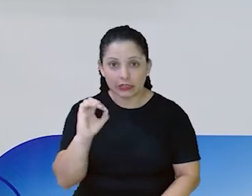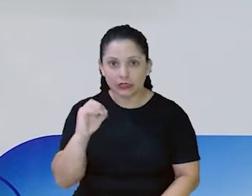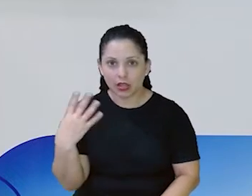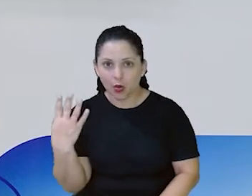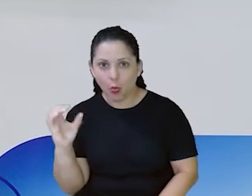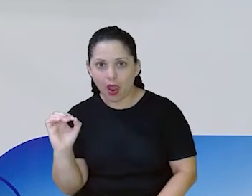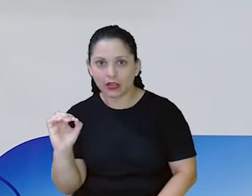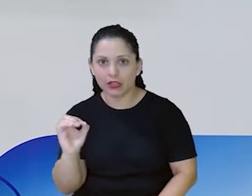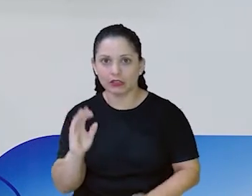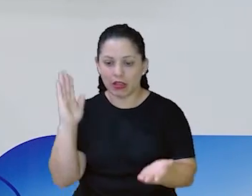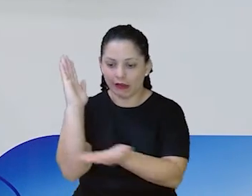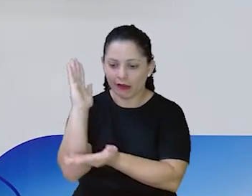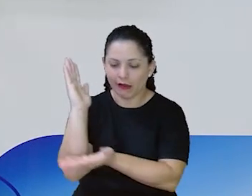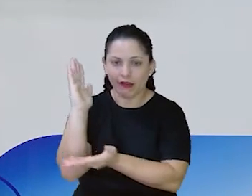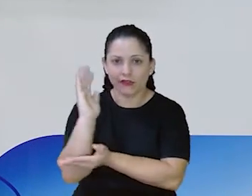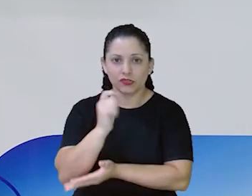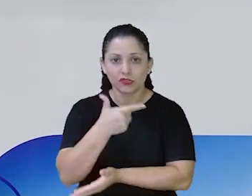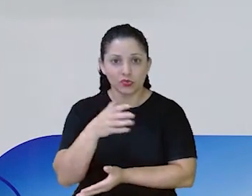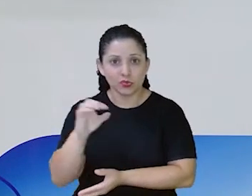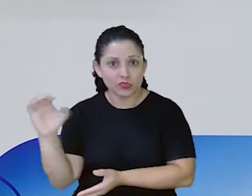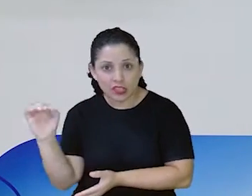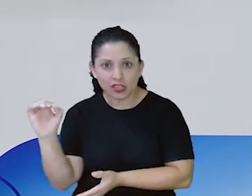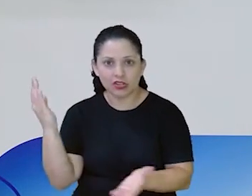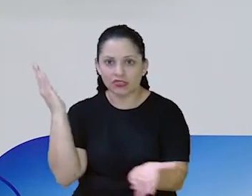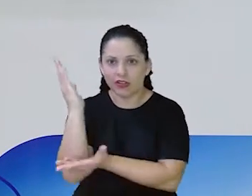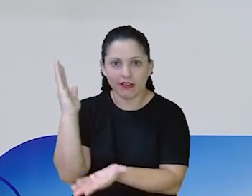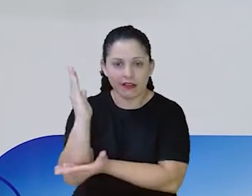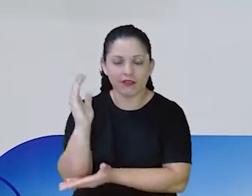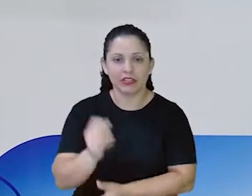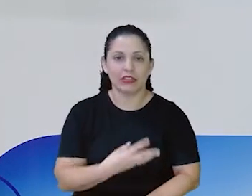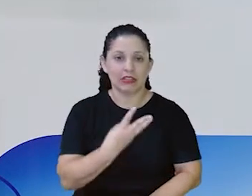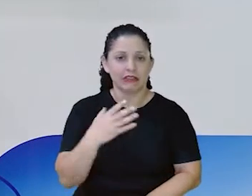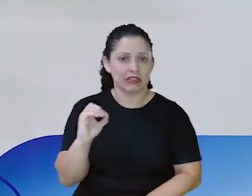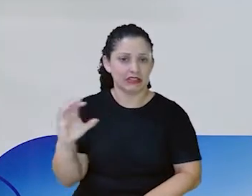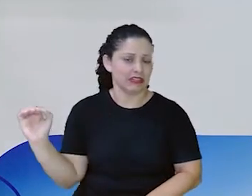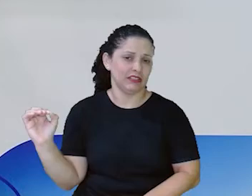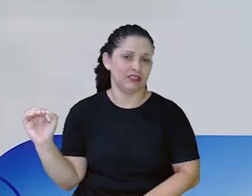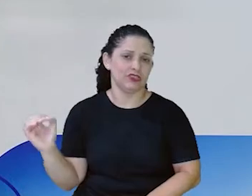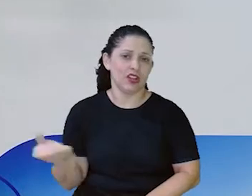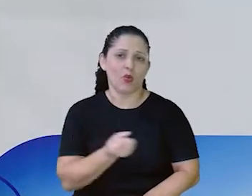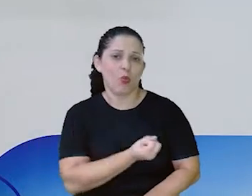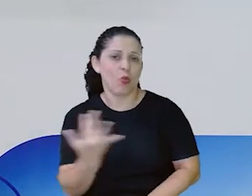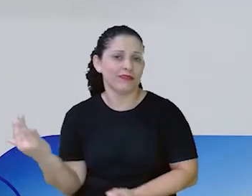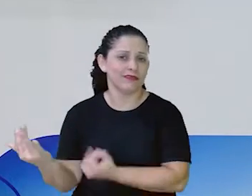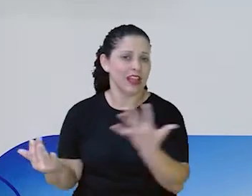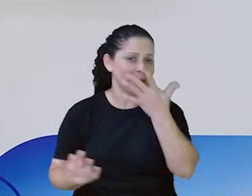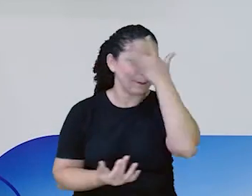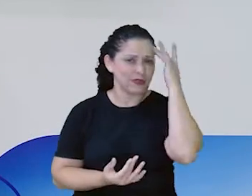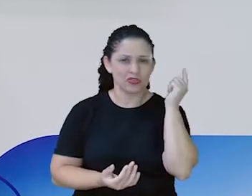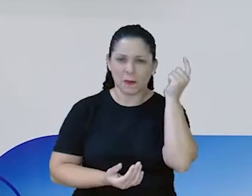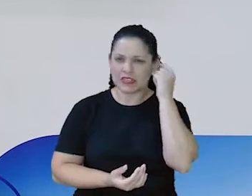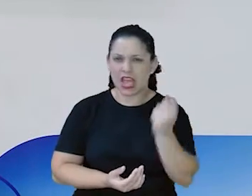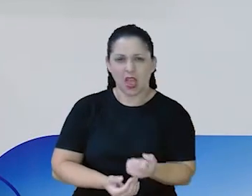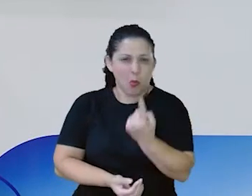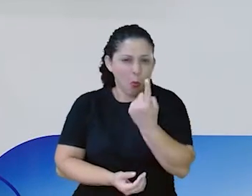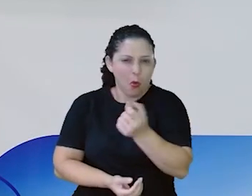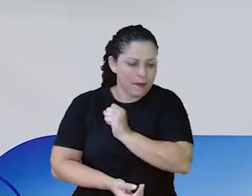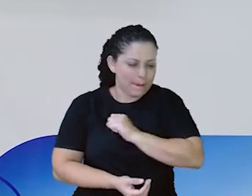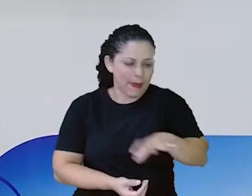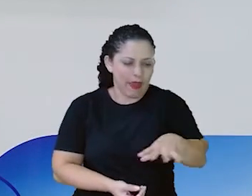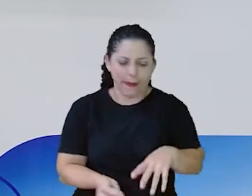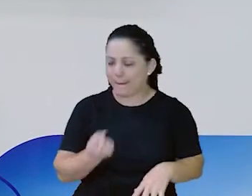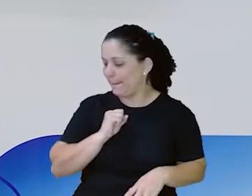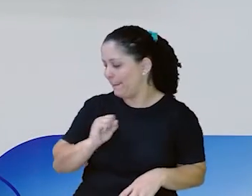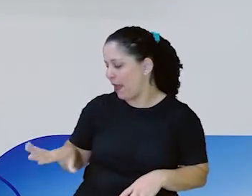100, 200, por quê? Foram 200 pessoas, 300 pessoas que pensaram assim, é só uma garrafa. E aí vai ficando, vai